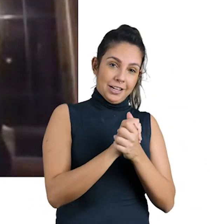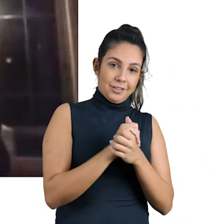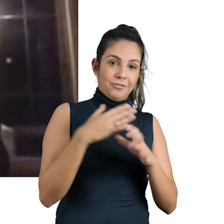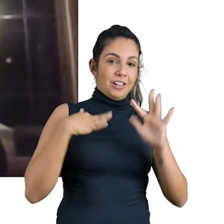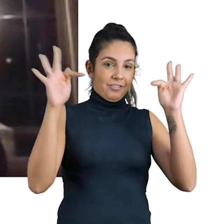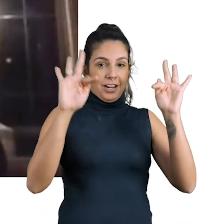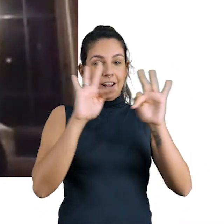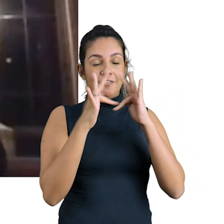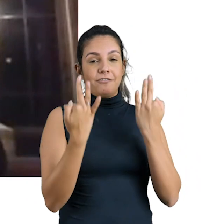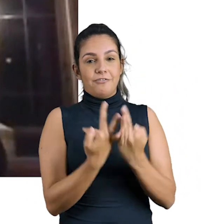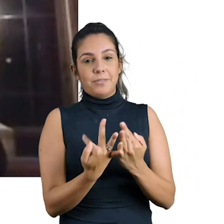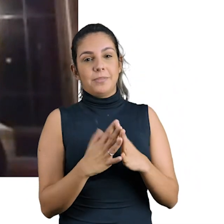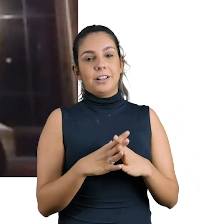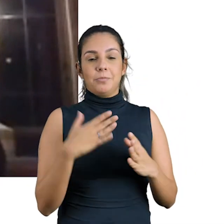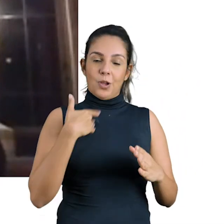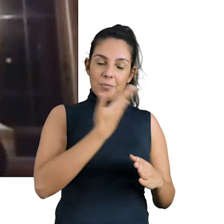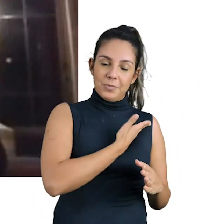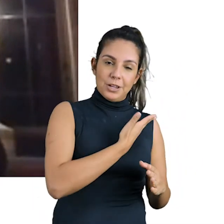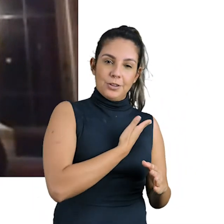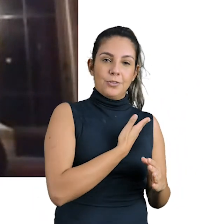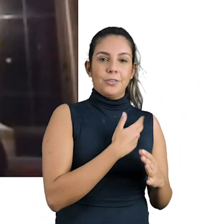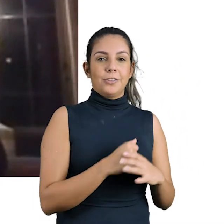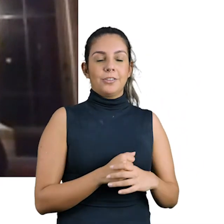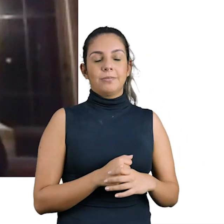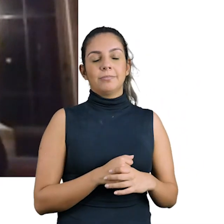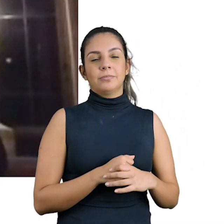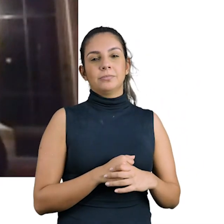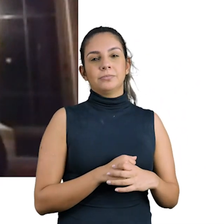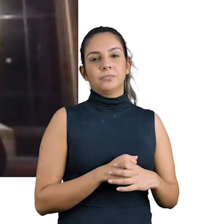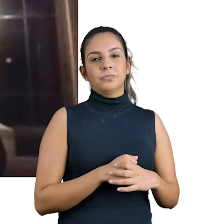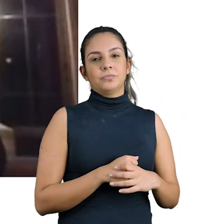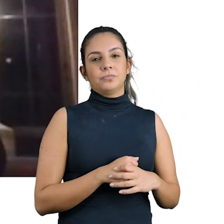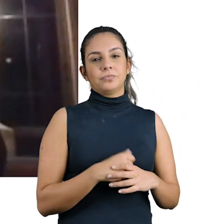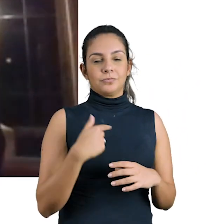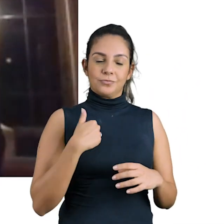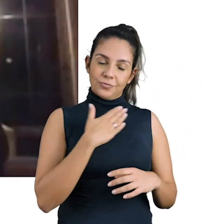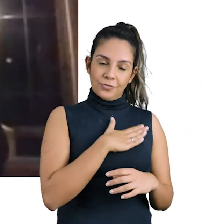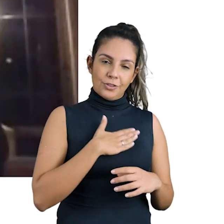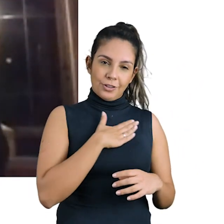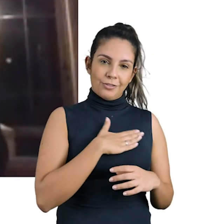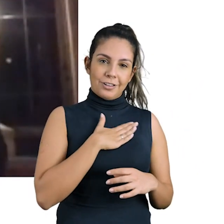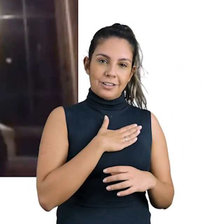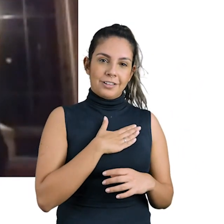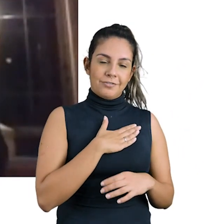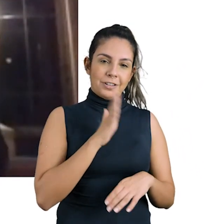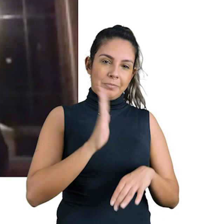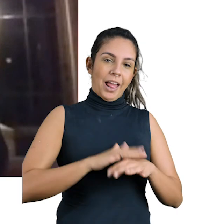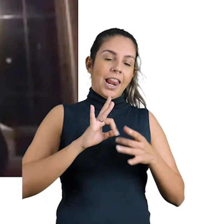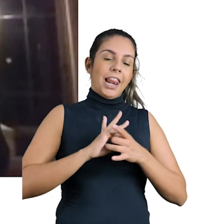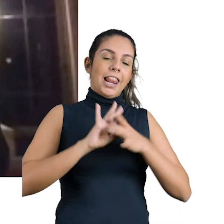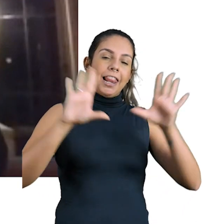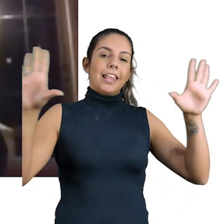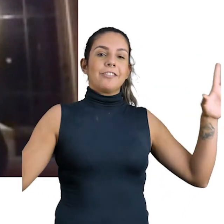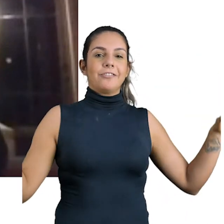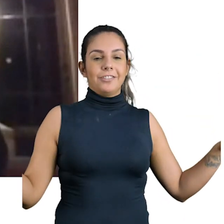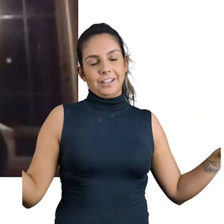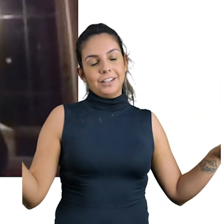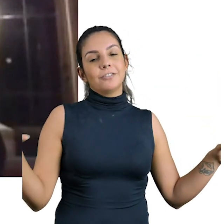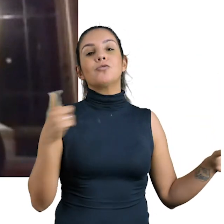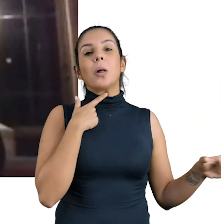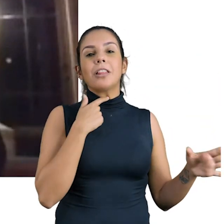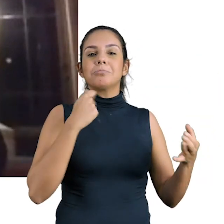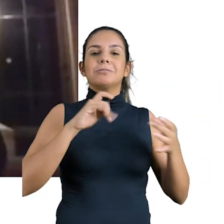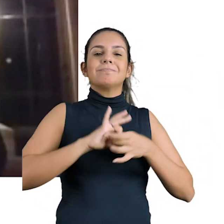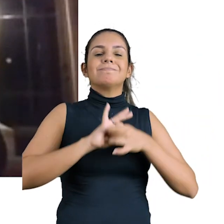muito feliz com a família que eu tenho, com os amigos que eu tenho. Eu gostaria de estar mais livre, né? Eu